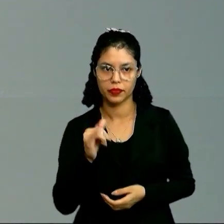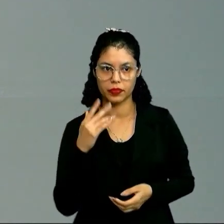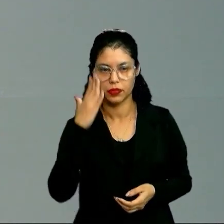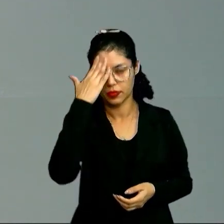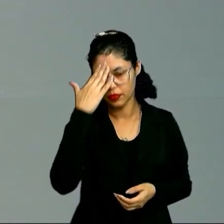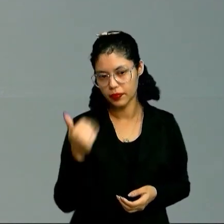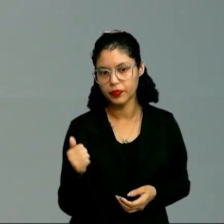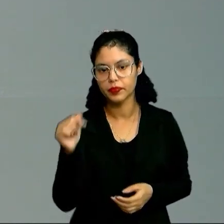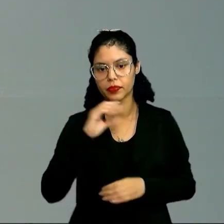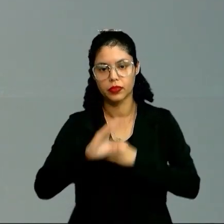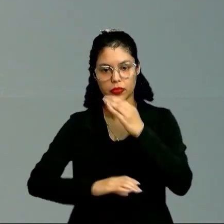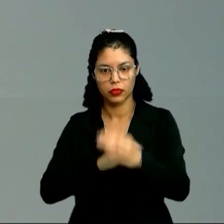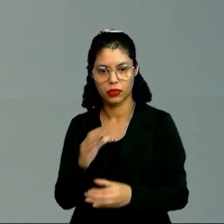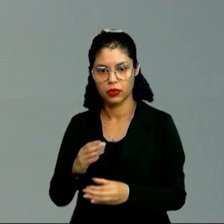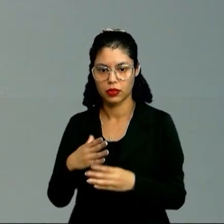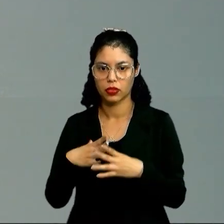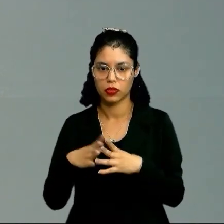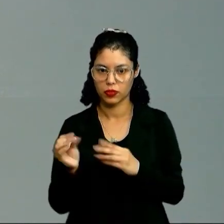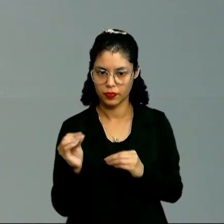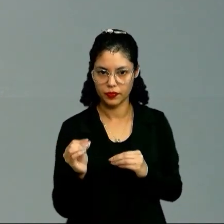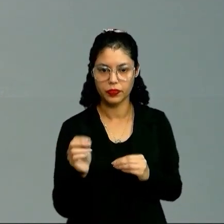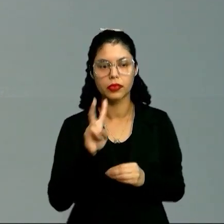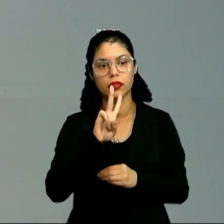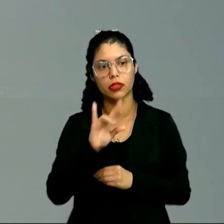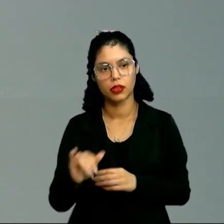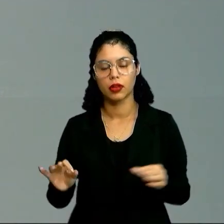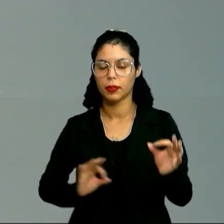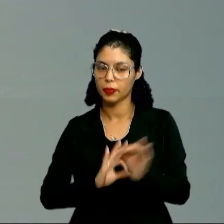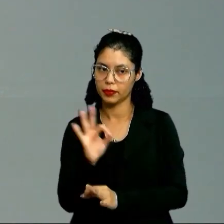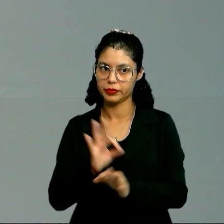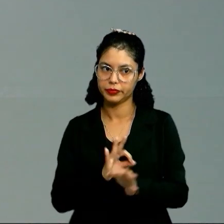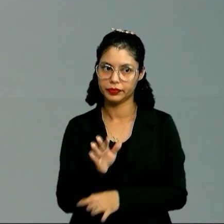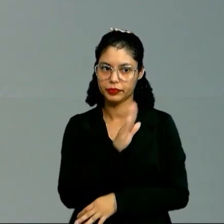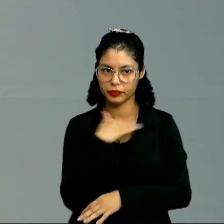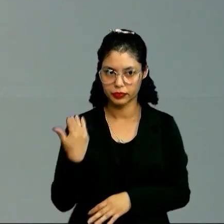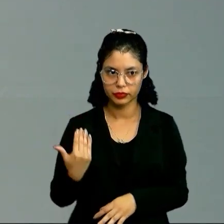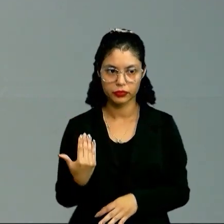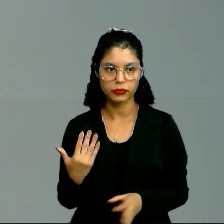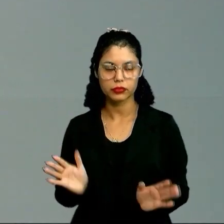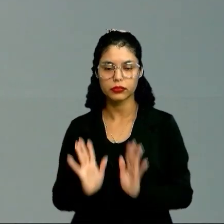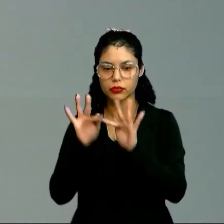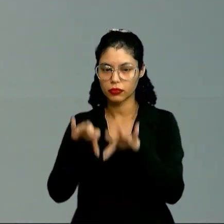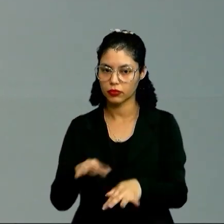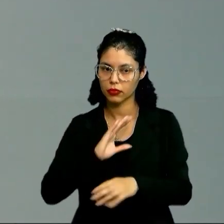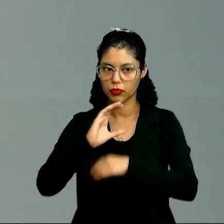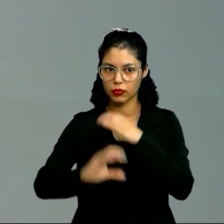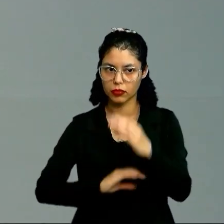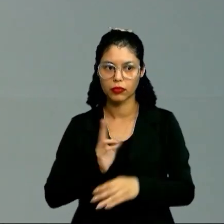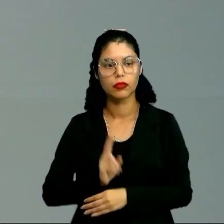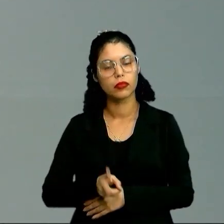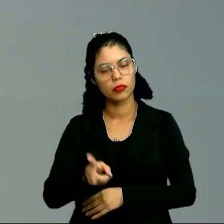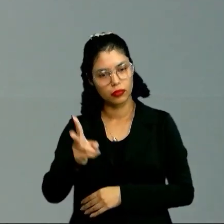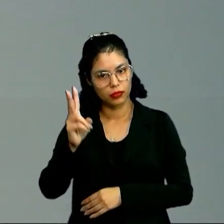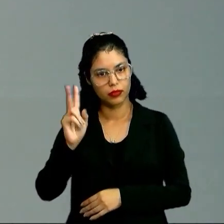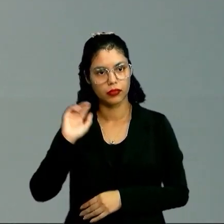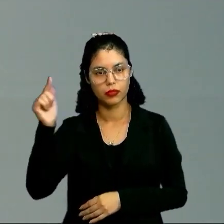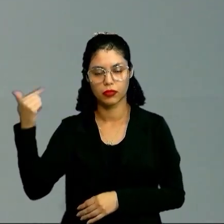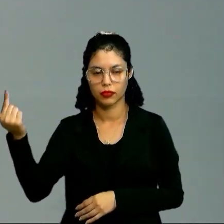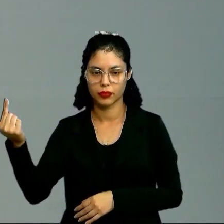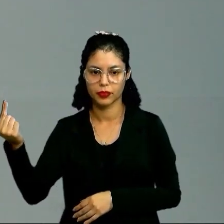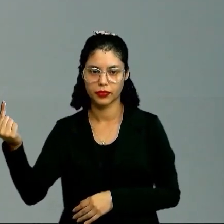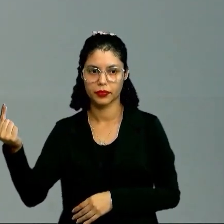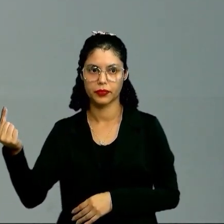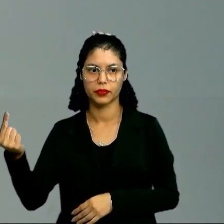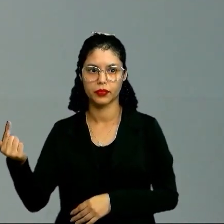sabe que o ciclo da planta já foi. Então, ele vai preparar a planta para morrer, para encerrar o ciclo e assim, consequentemente, né, vir outras